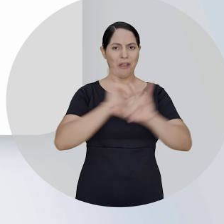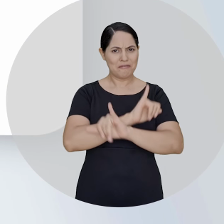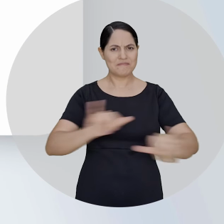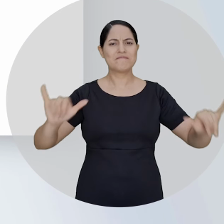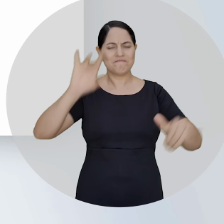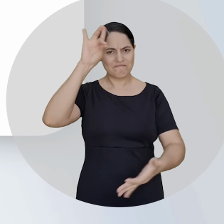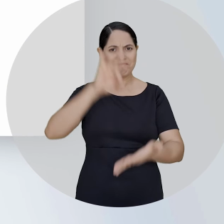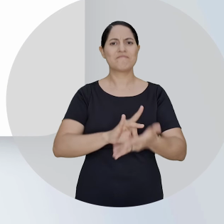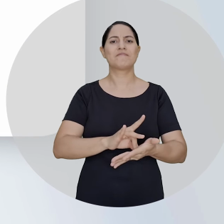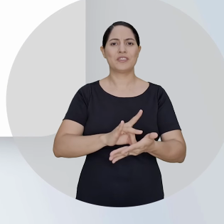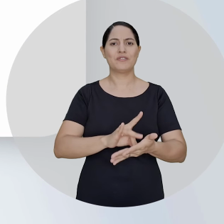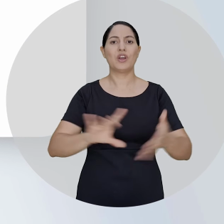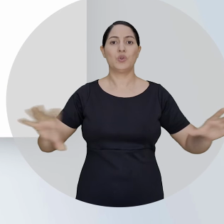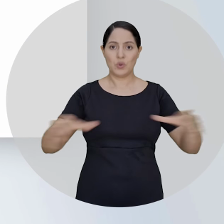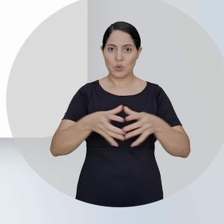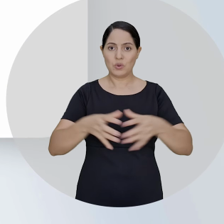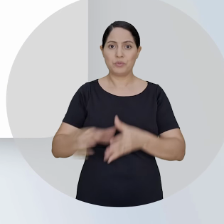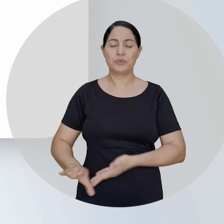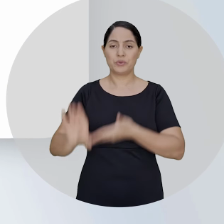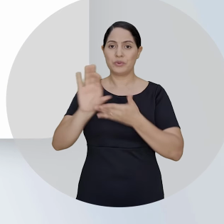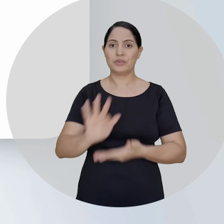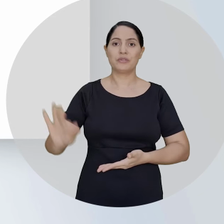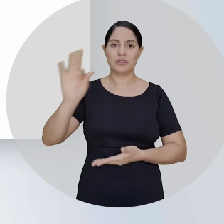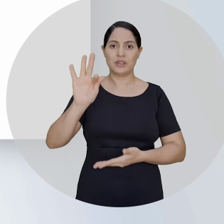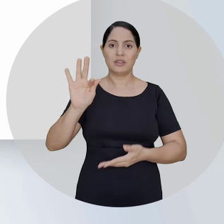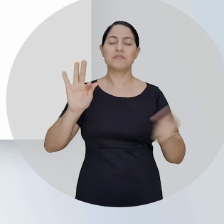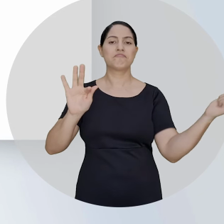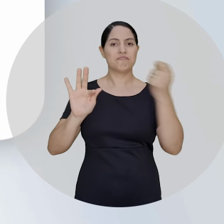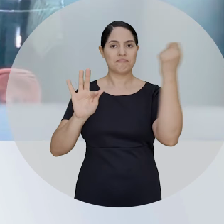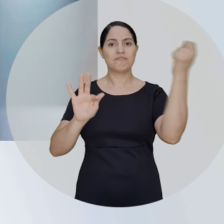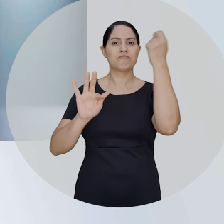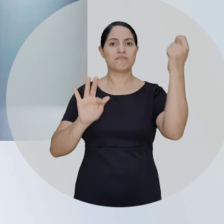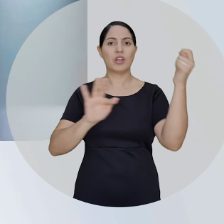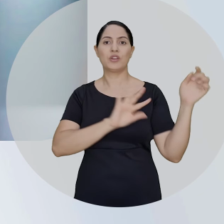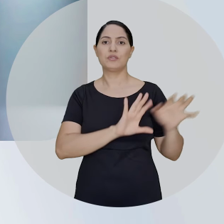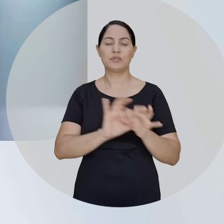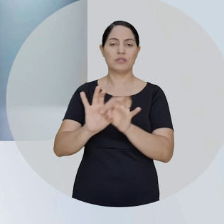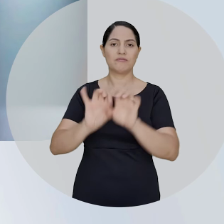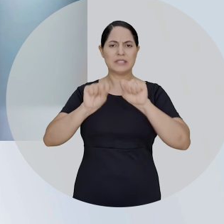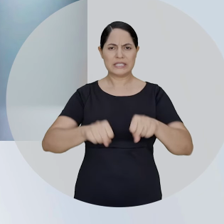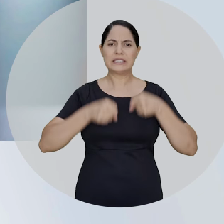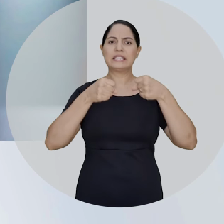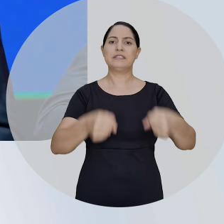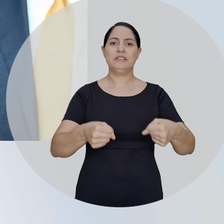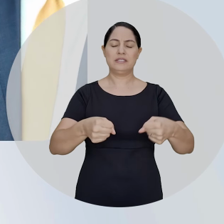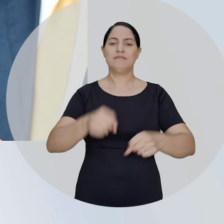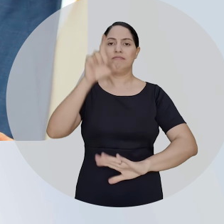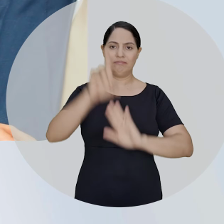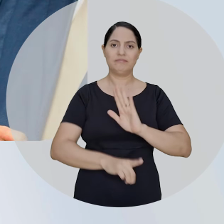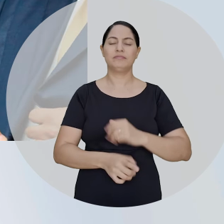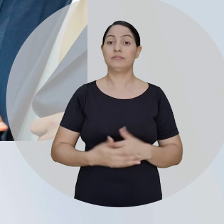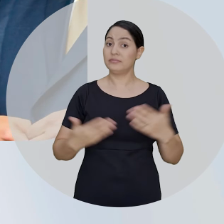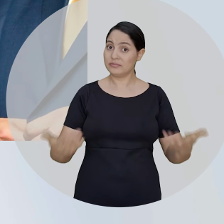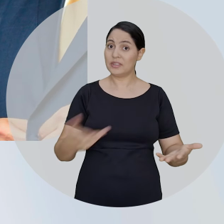da atuação conjunta do Conselho Federal e da Seccional do Rio Grande do Sul, na defesa das prerrogativas da advocacia. Assim, o